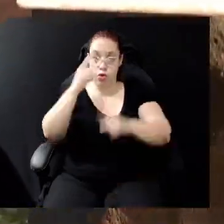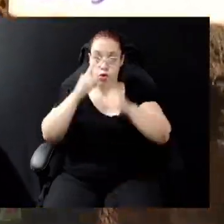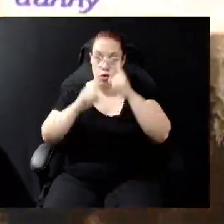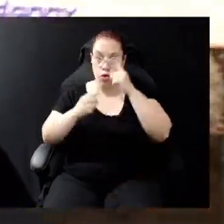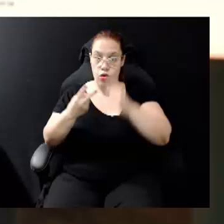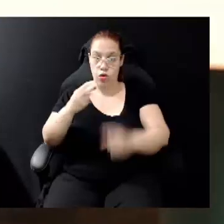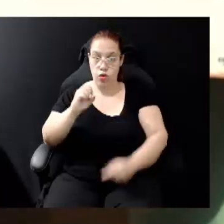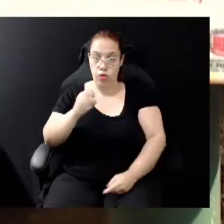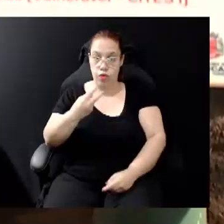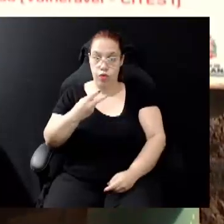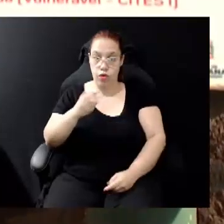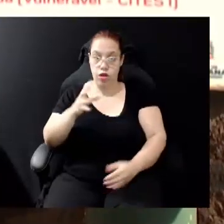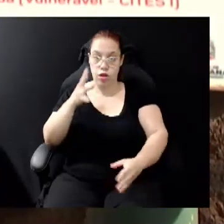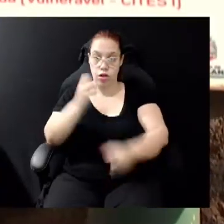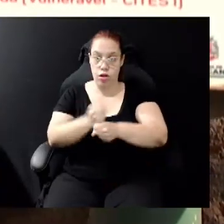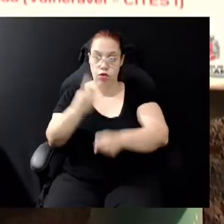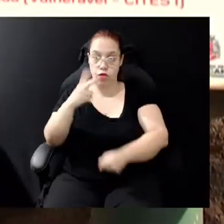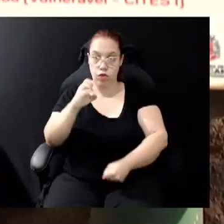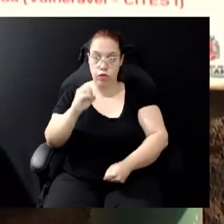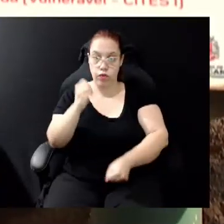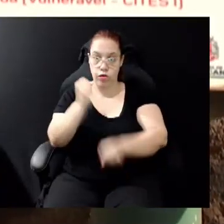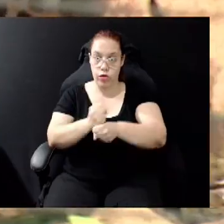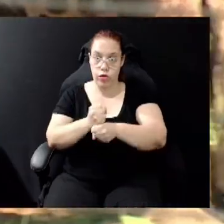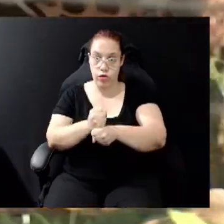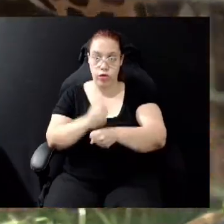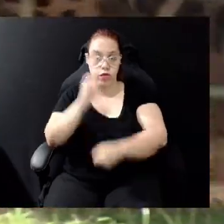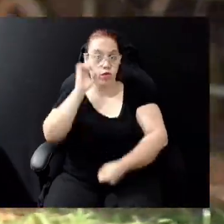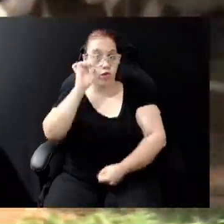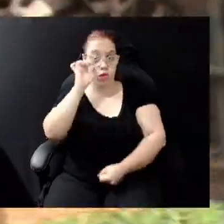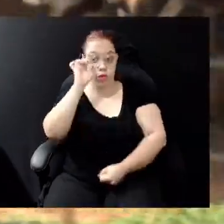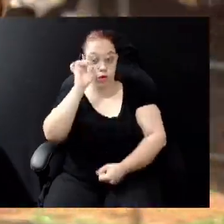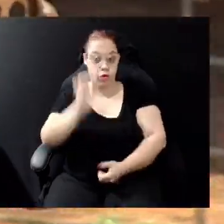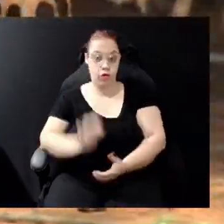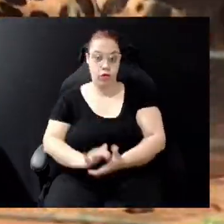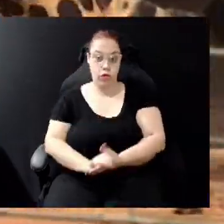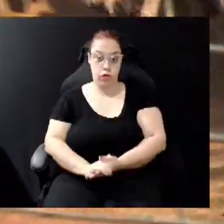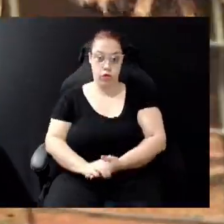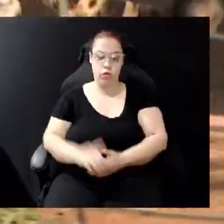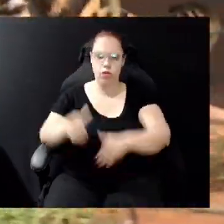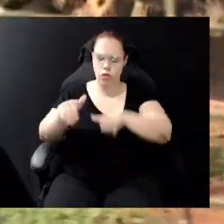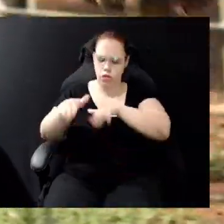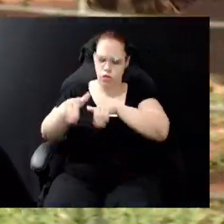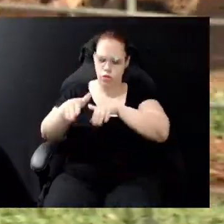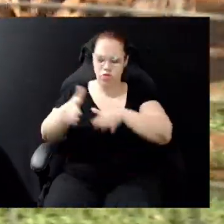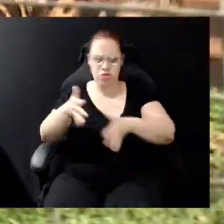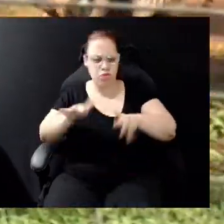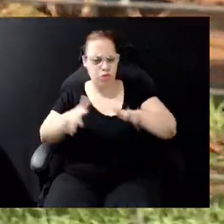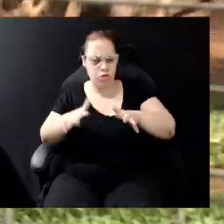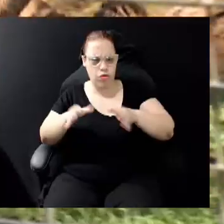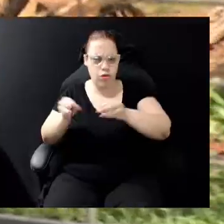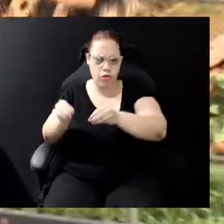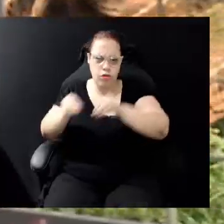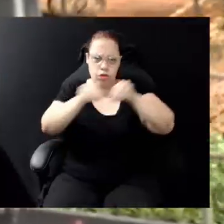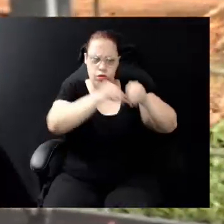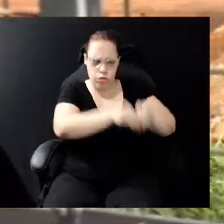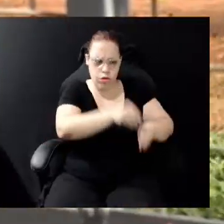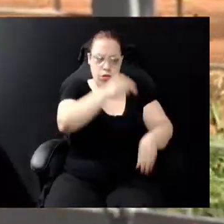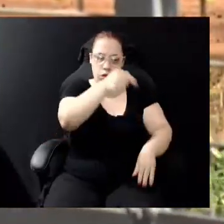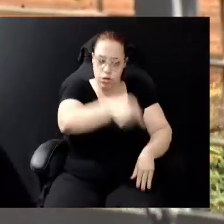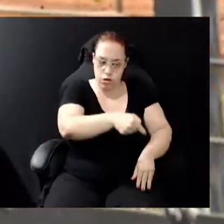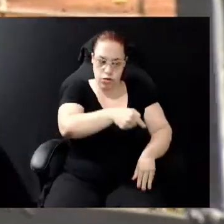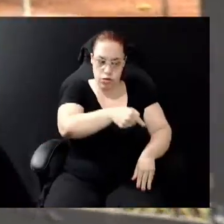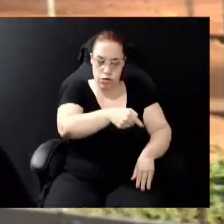20 anos então agora. E em setembro, mais ou menos, ele foi transferido para cá, para compor o nosso